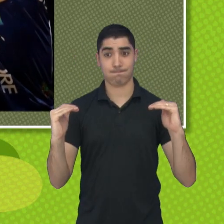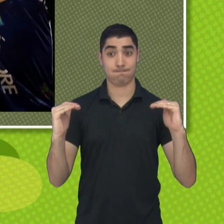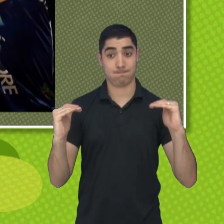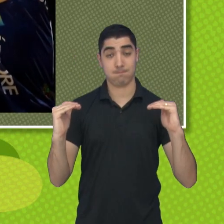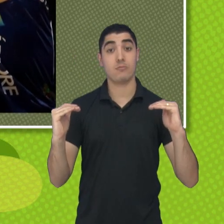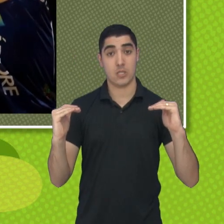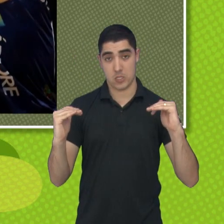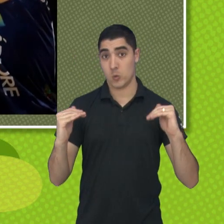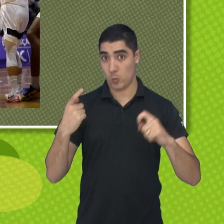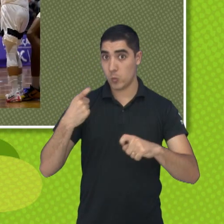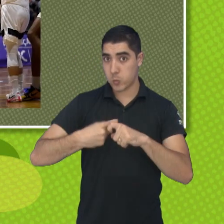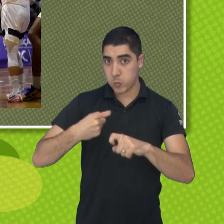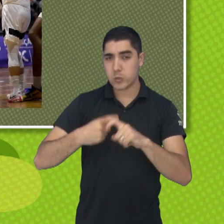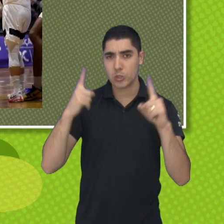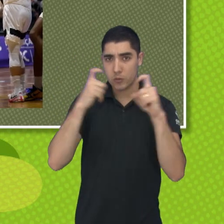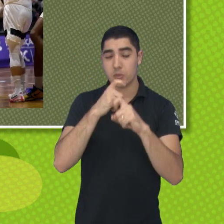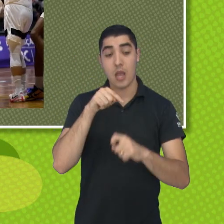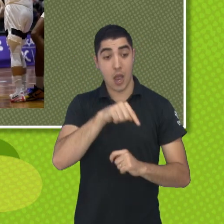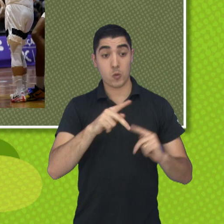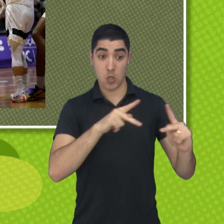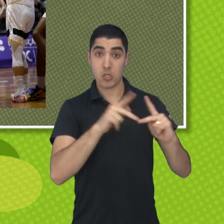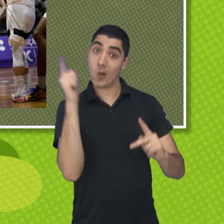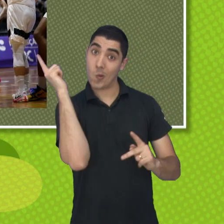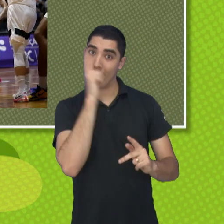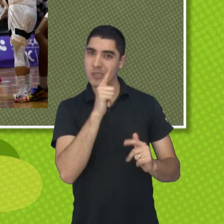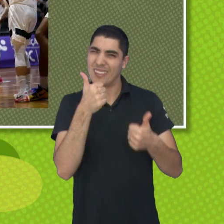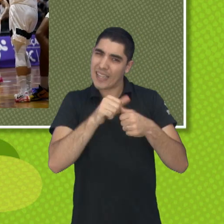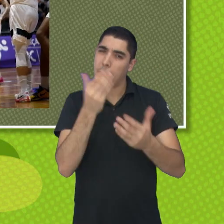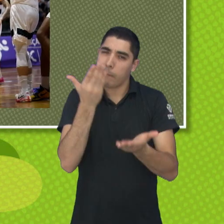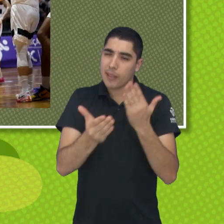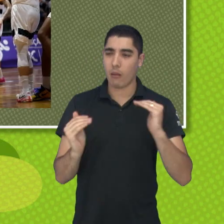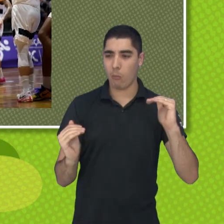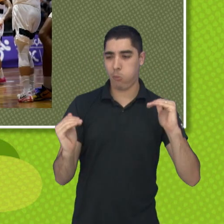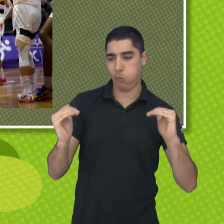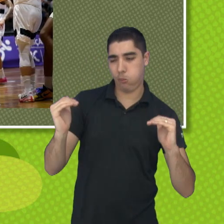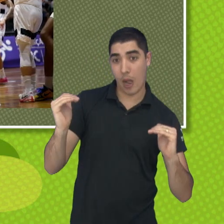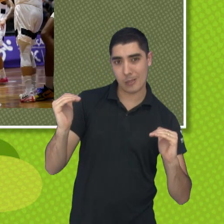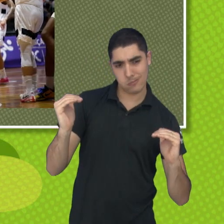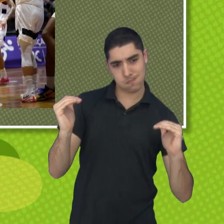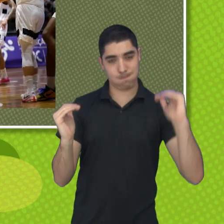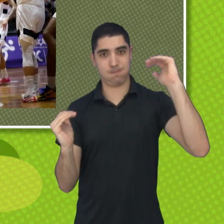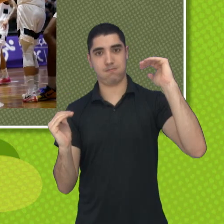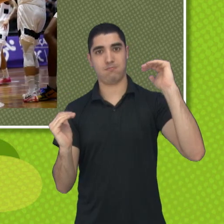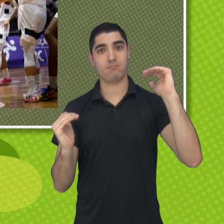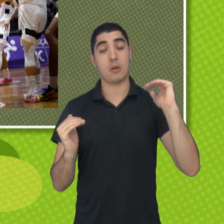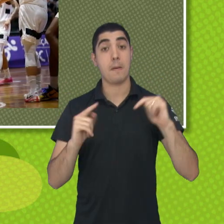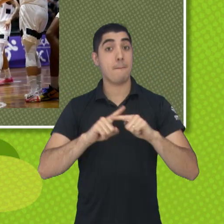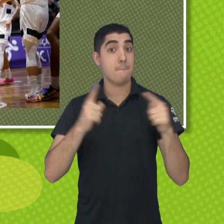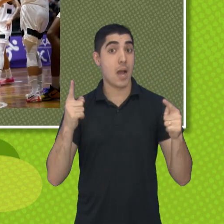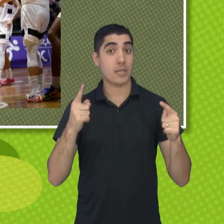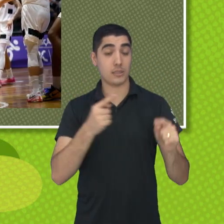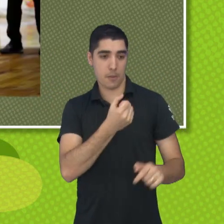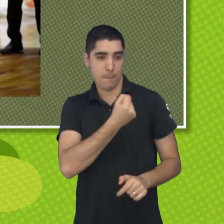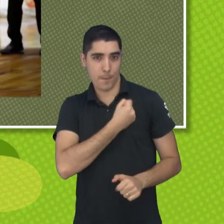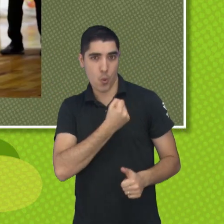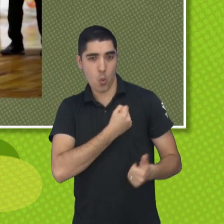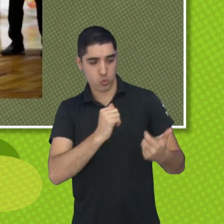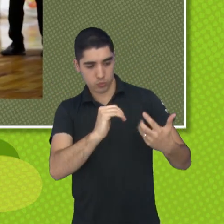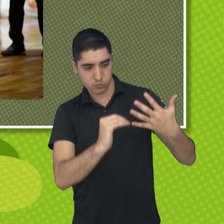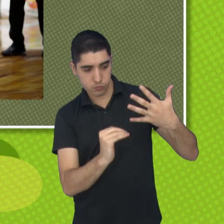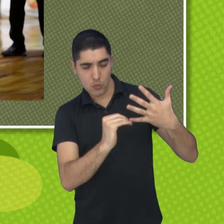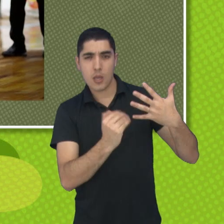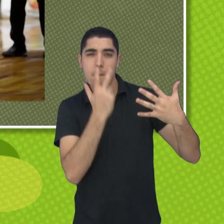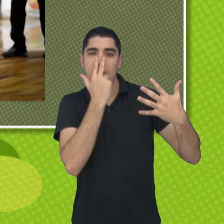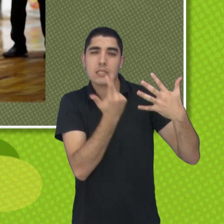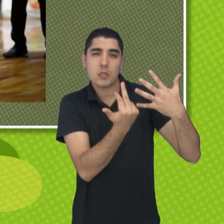confronto que o São José conseguiu a virada do placar, mas os dois times, pela pontuação, ficaram praticamente iguais,